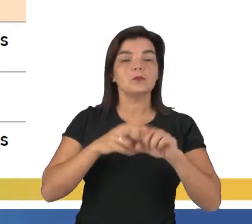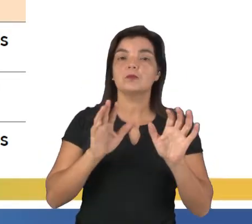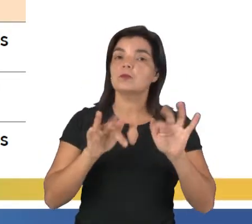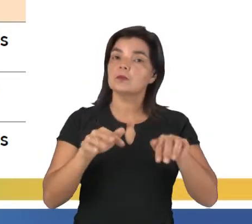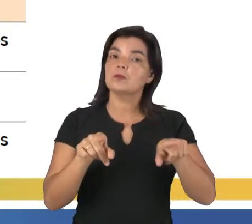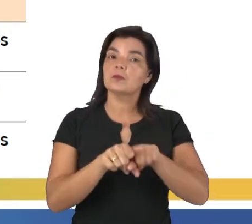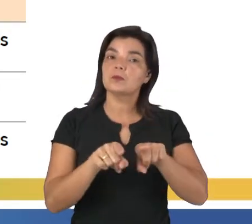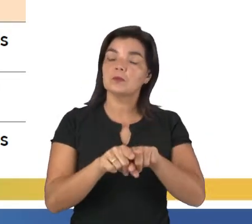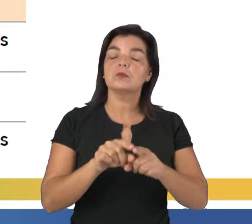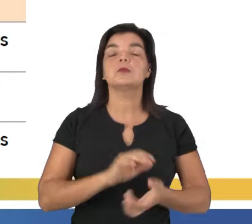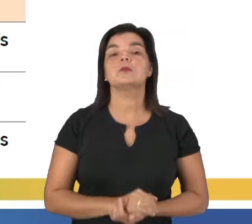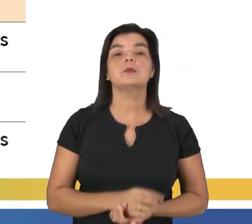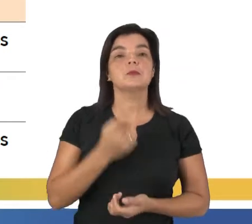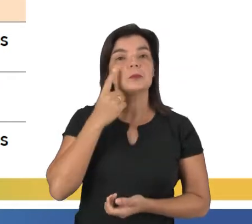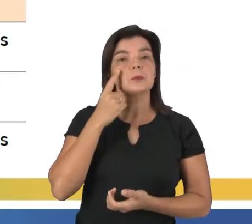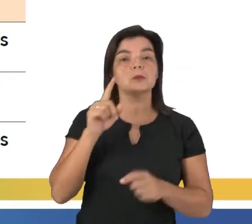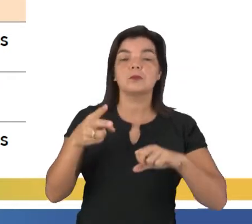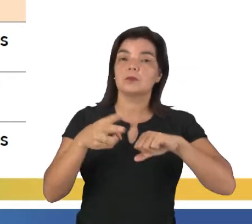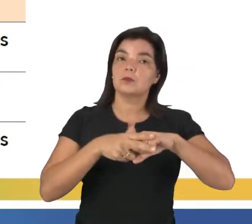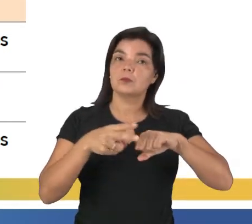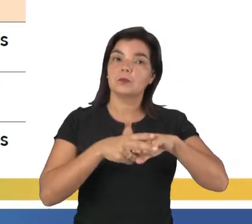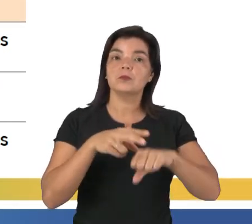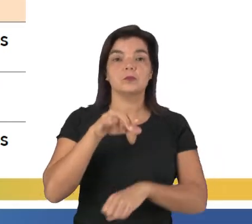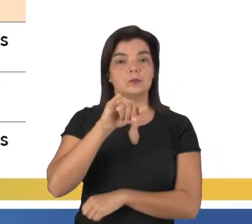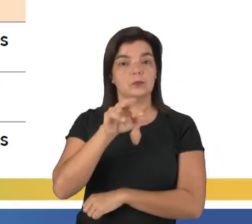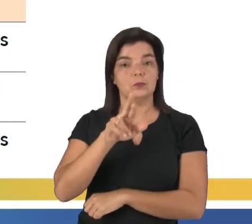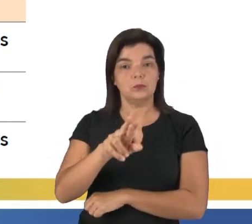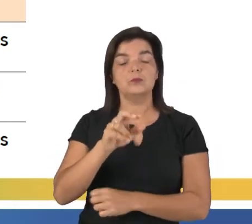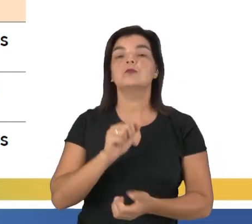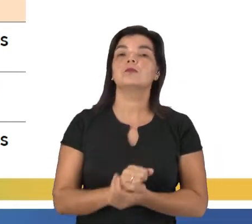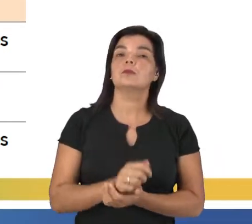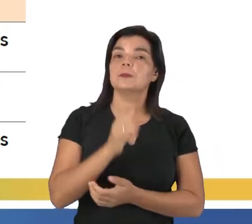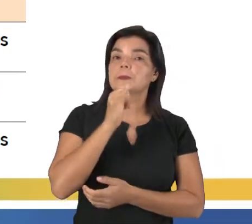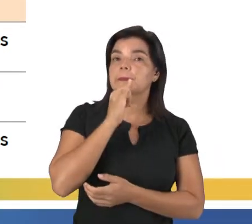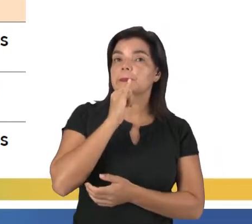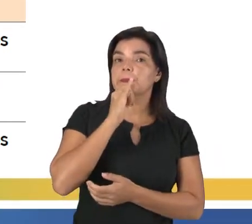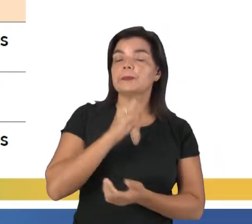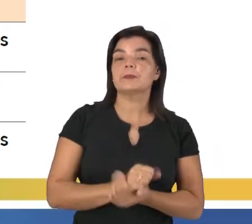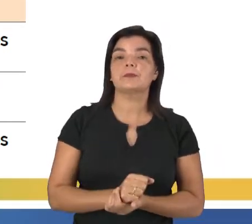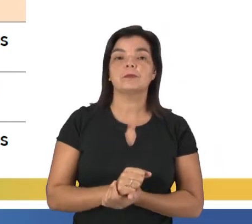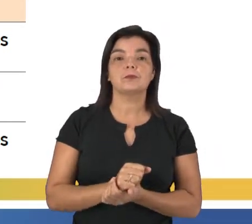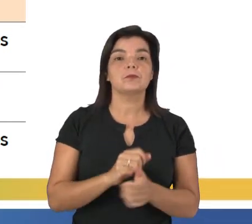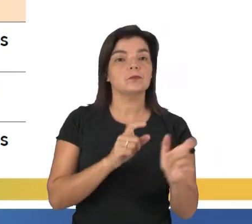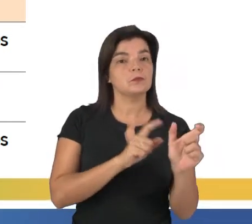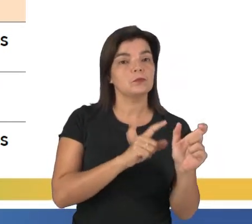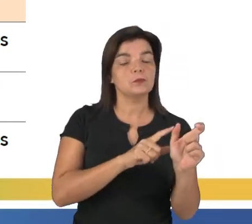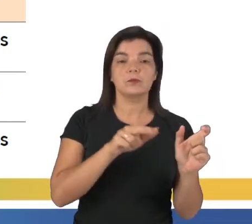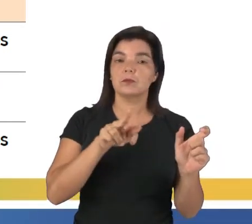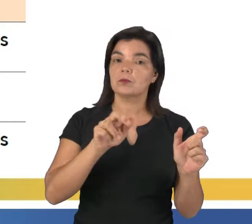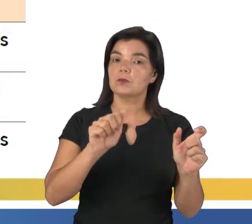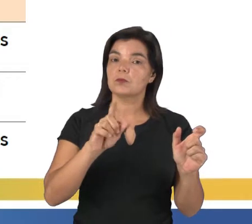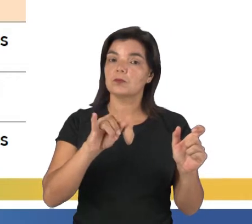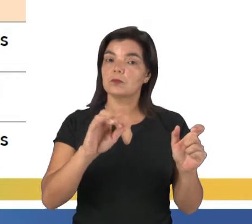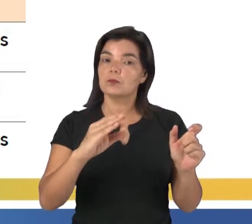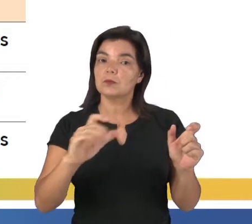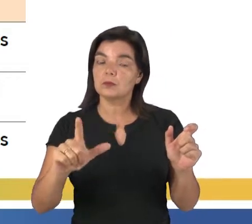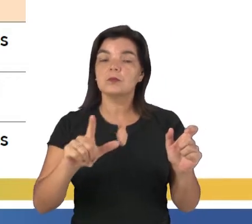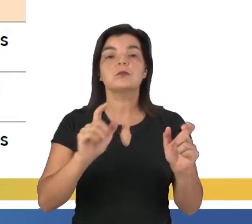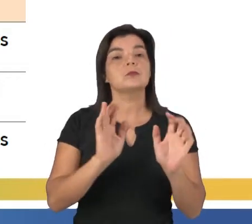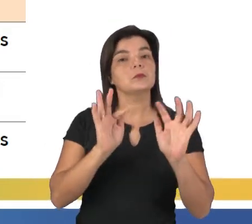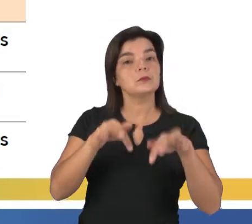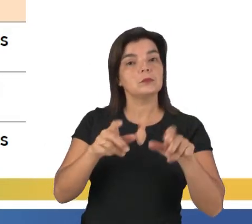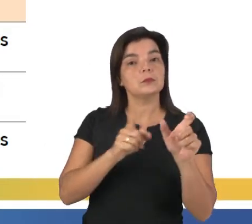terminar. Assim vale também para os verbos de IR, Quando eu saco o radical ali, eu tenho aquelas decinências, que são